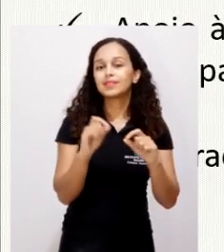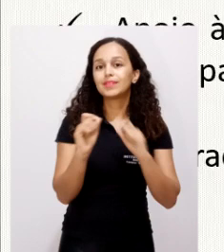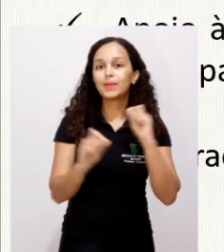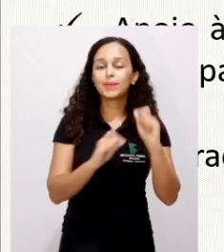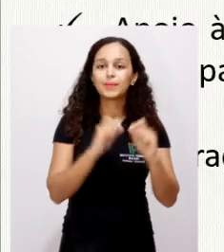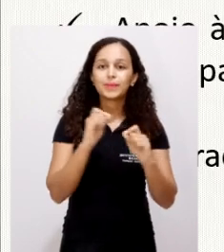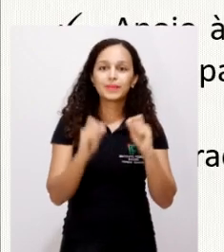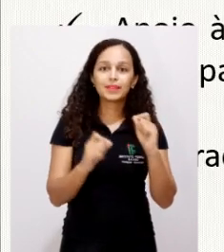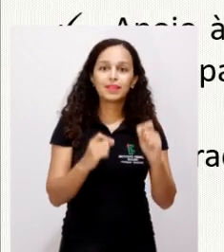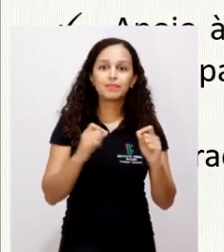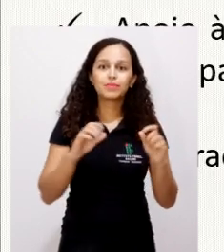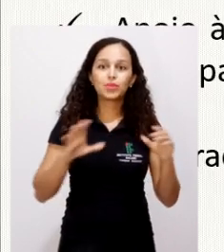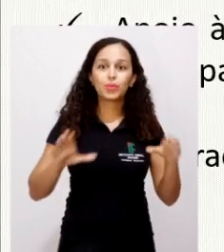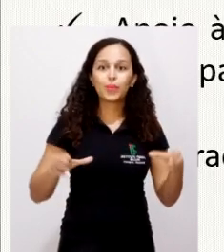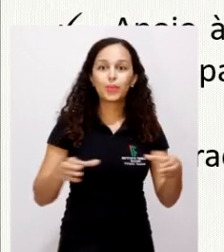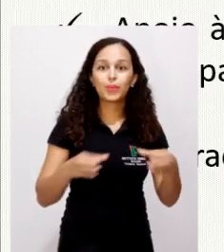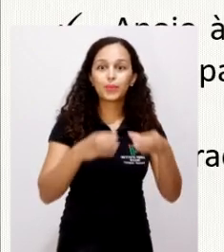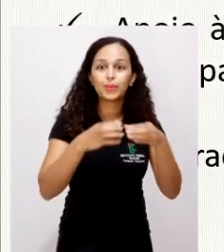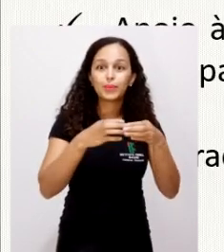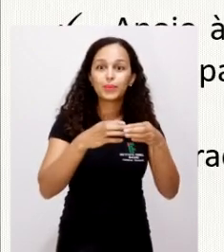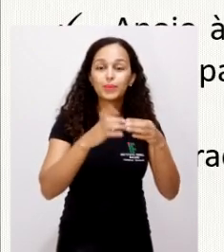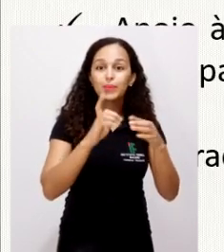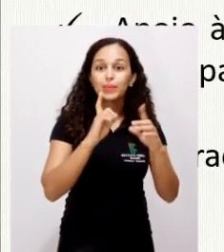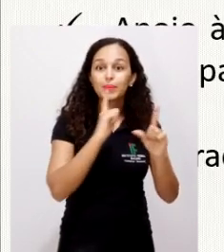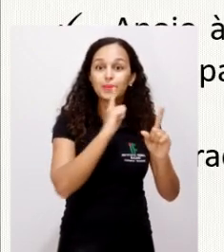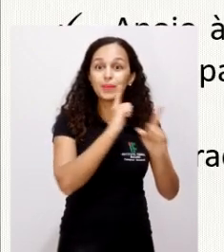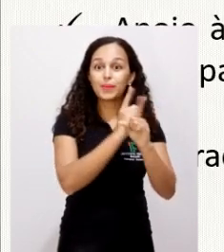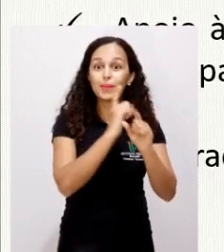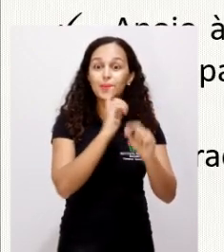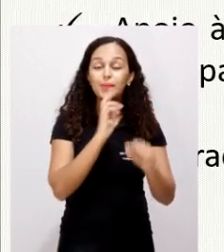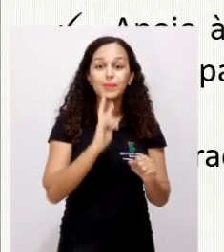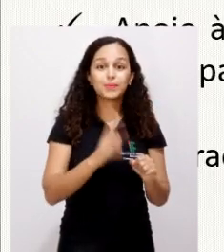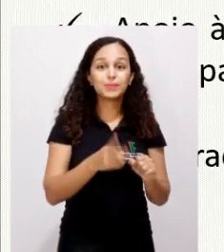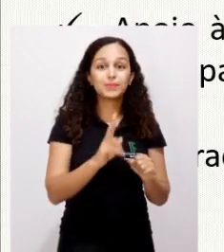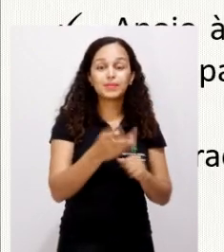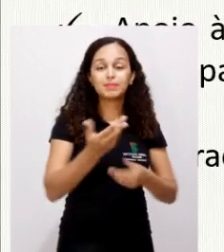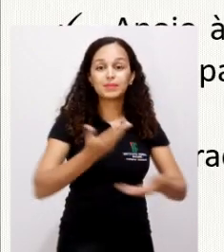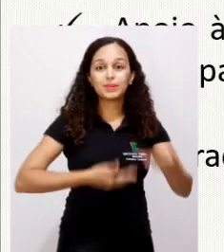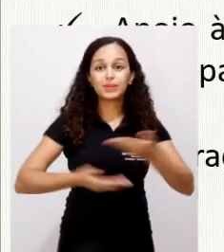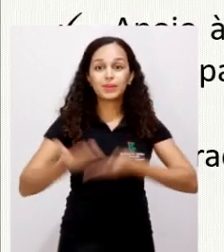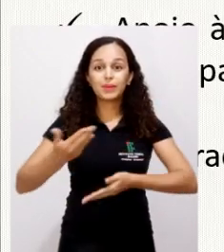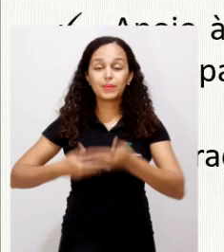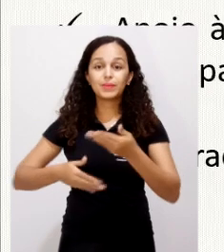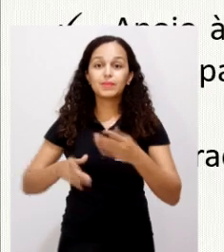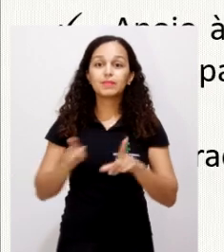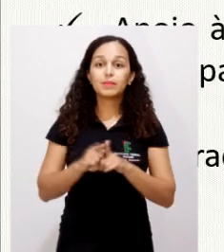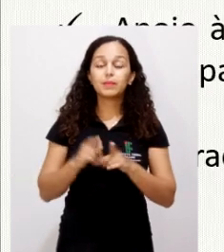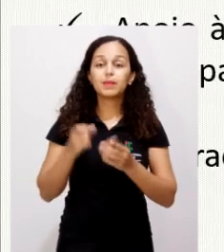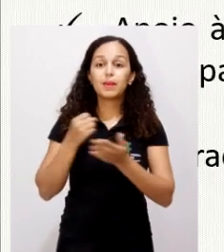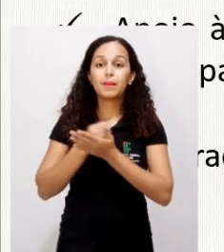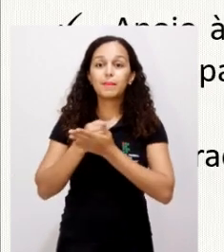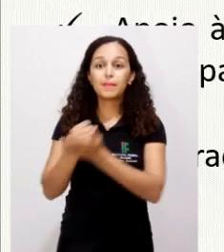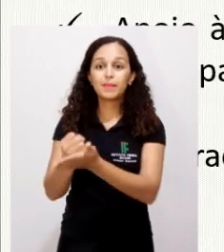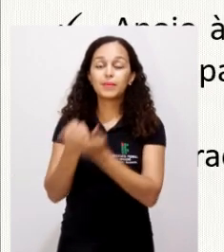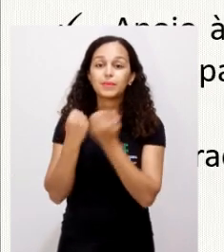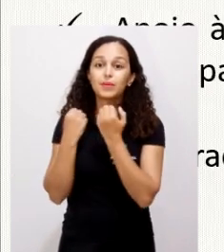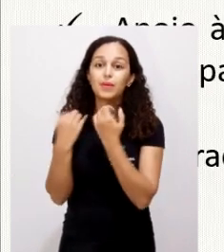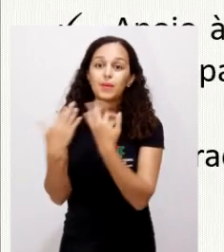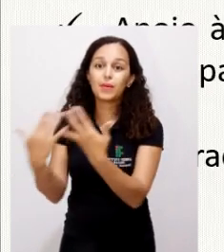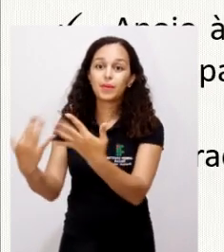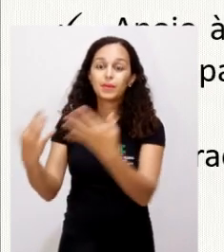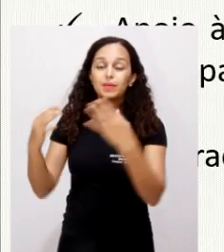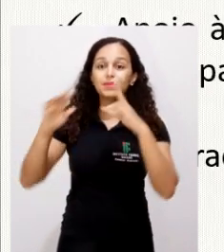e sementes para serem cultivadas, e também apoio a hortas comunitárias, divulgação do tema em